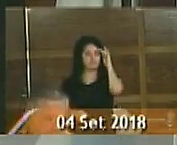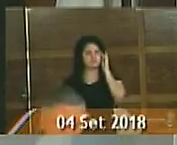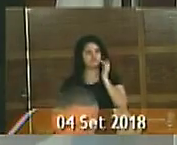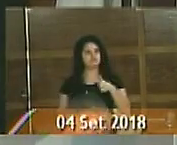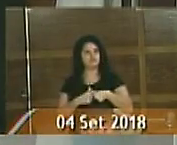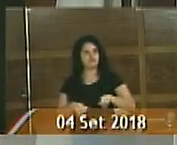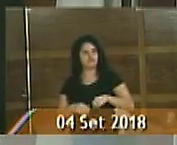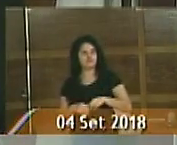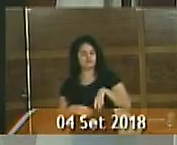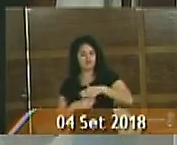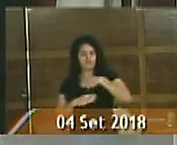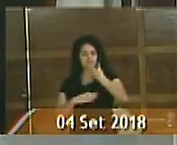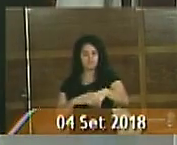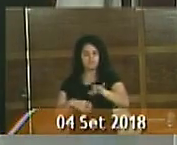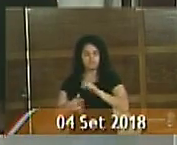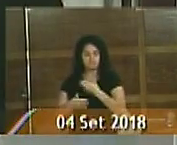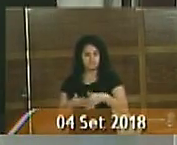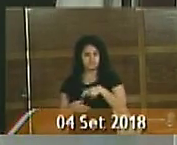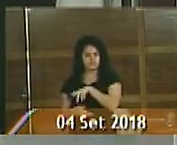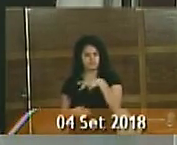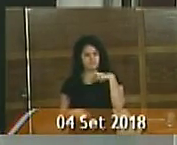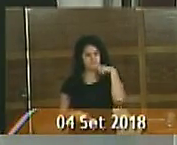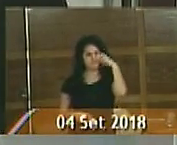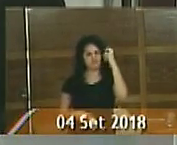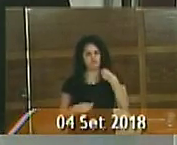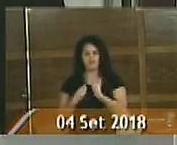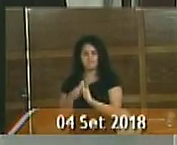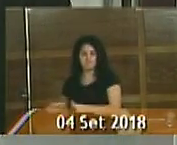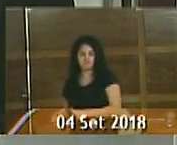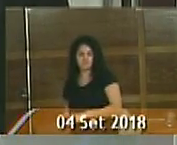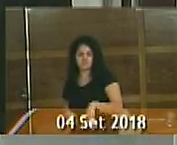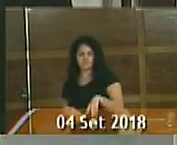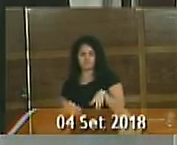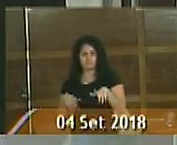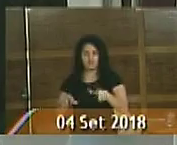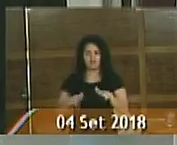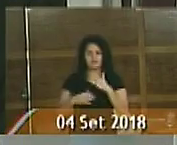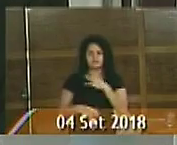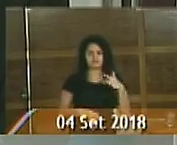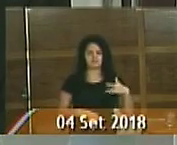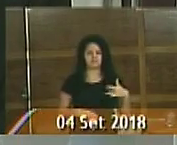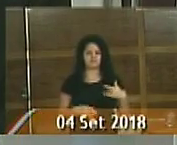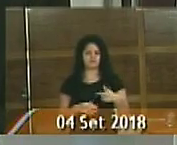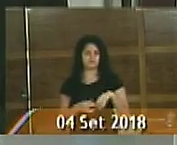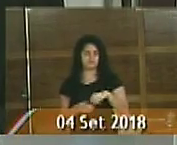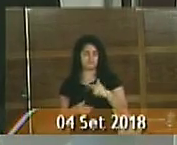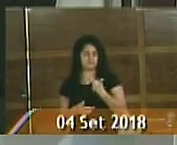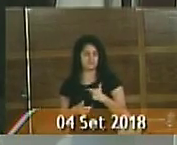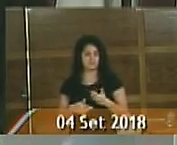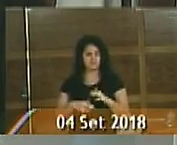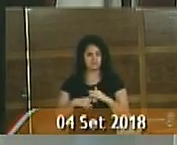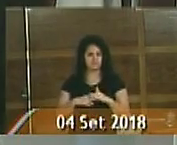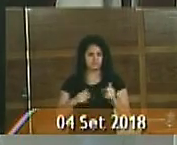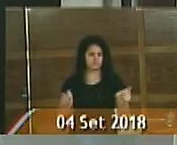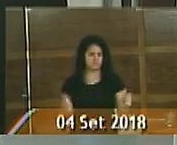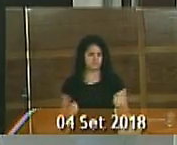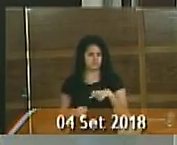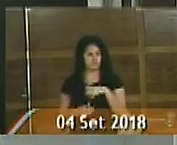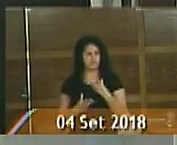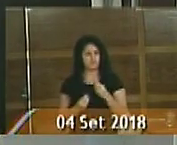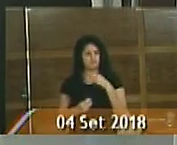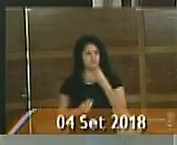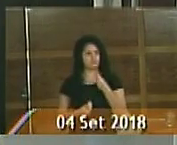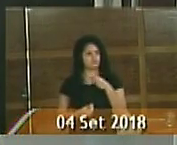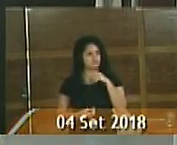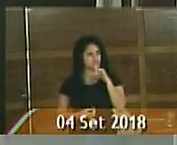da secretaria. Isso é uma vergonha, deixar a unidade de saúde sem álcool, sem um material para fazer curativo. Estou muito triste.